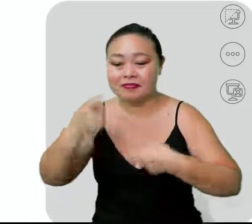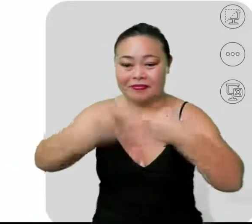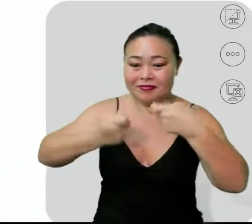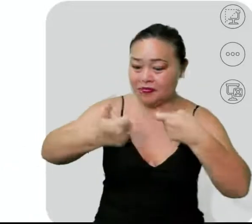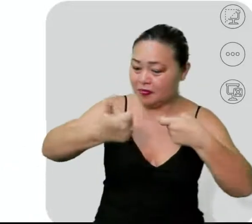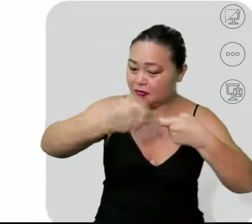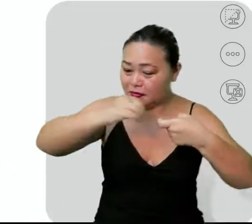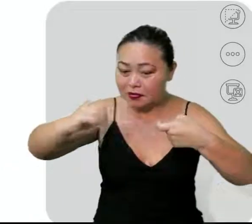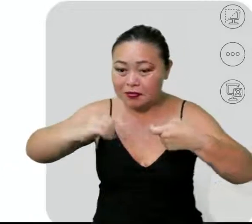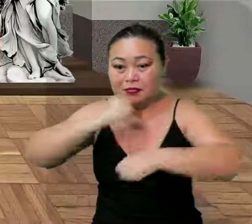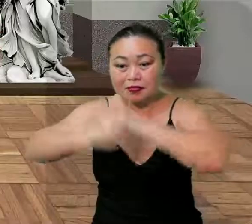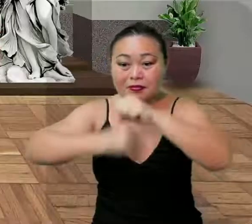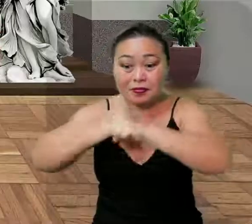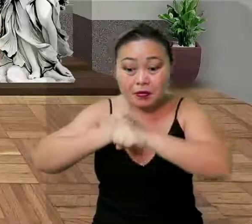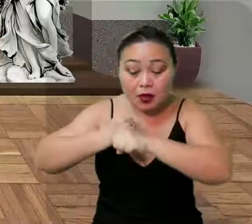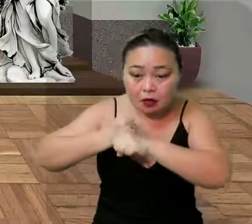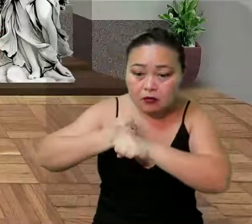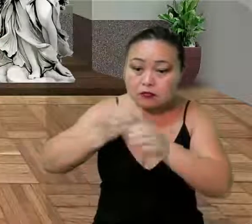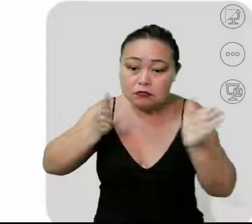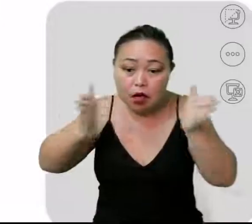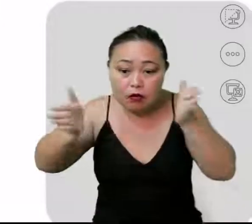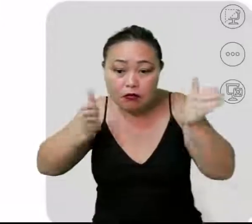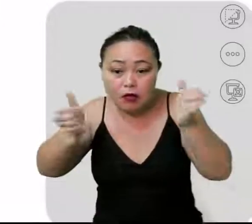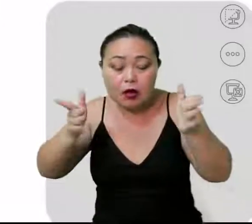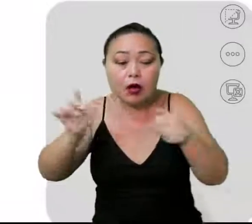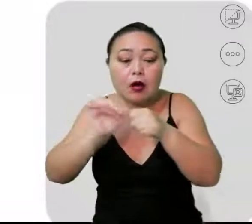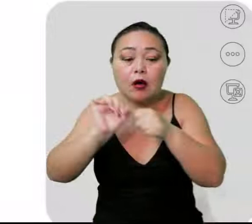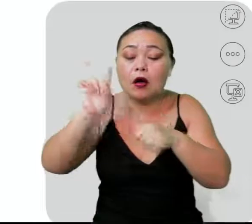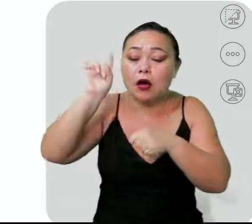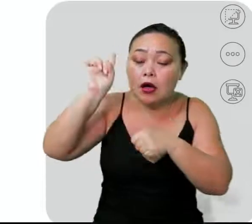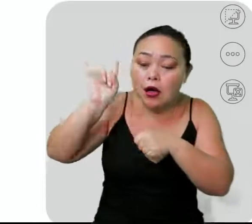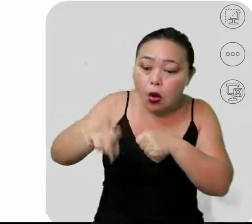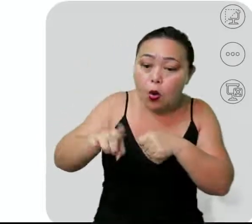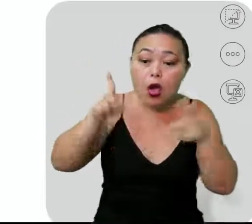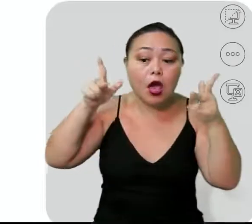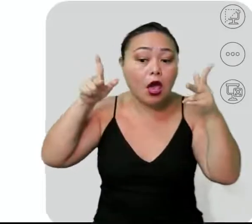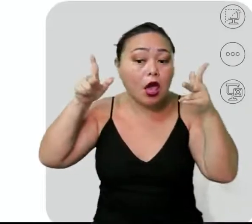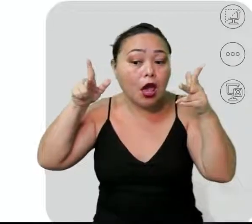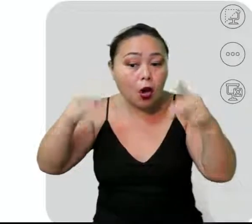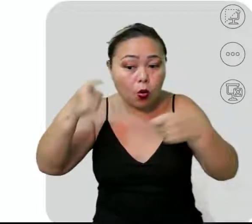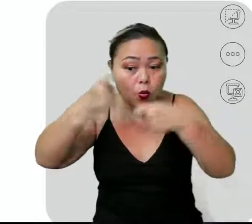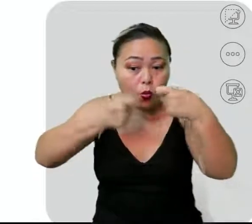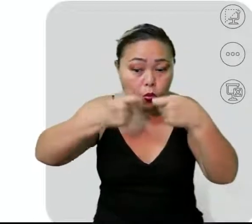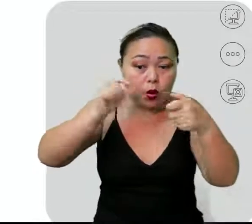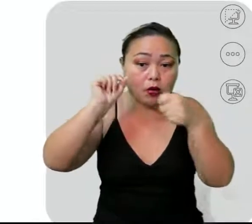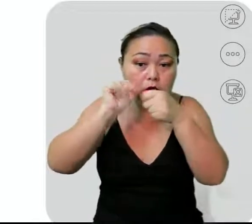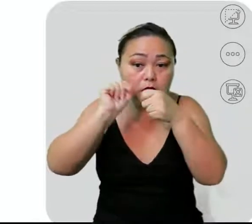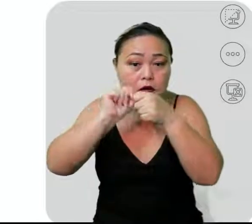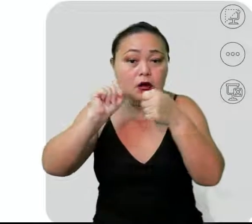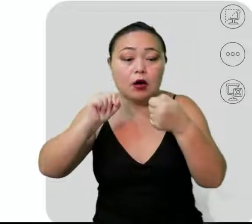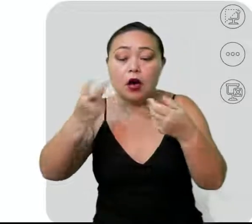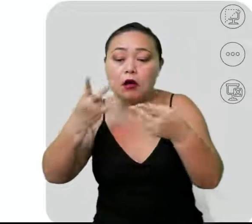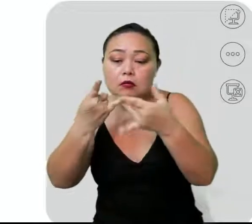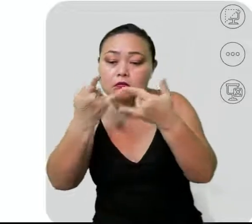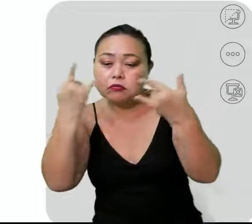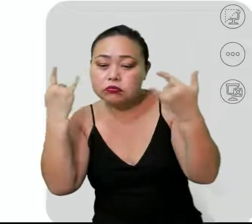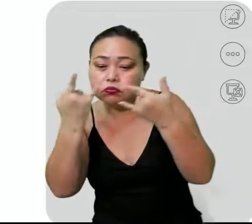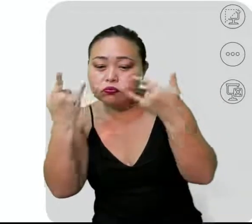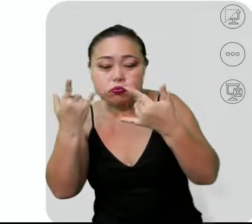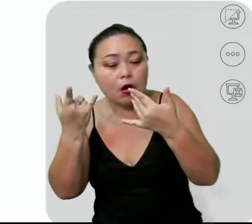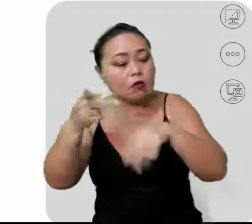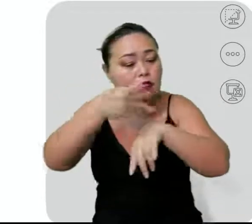correta Guerra dos Cem Anos a guerra ela foi igualmente provocada pelas omissões